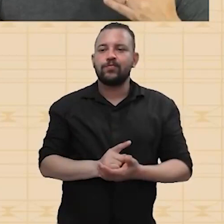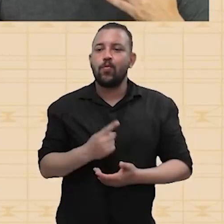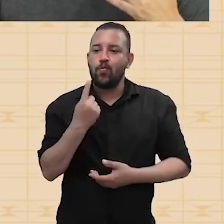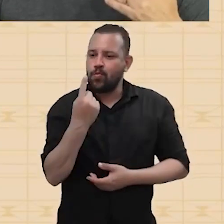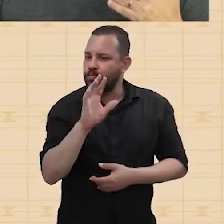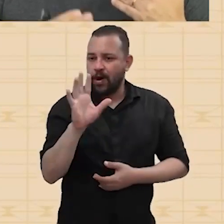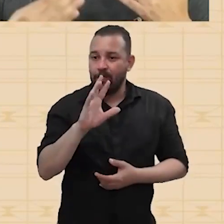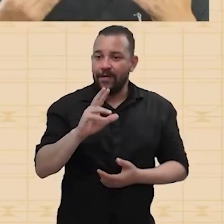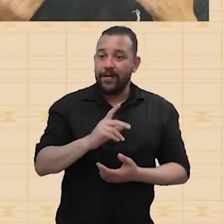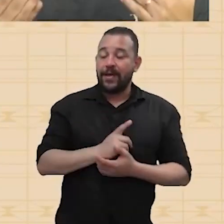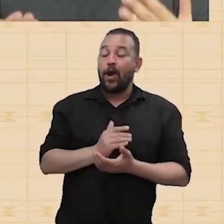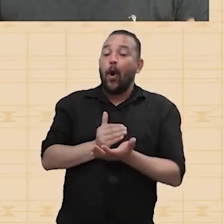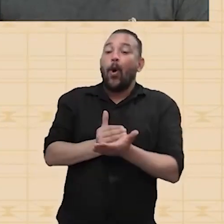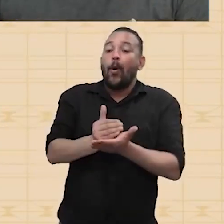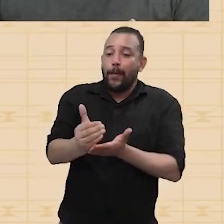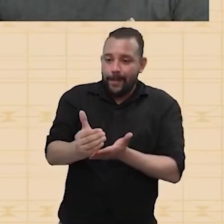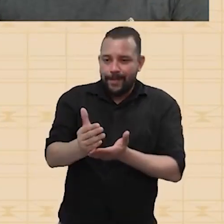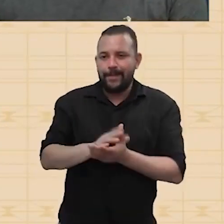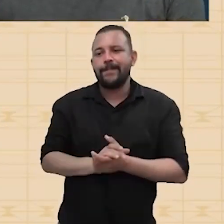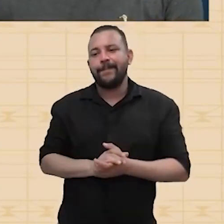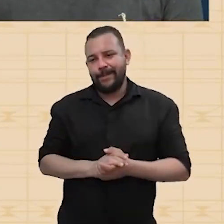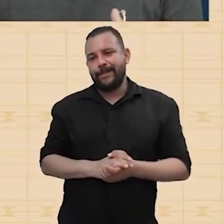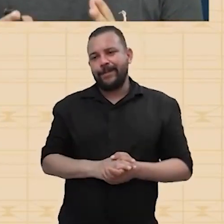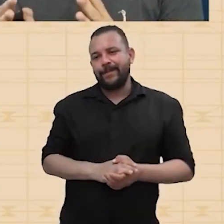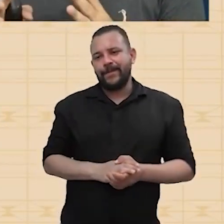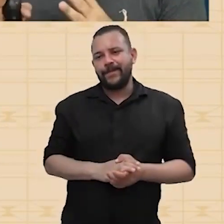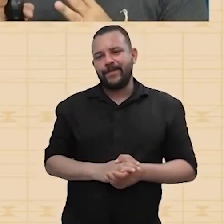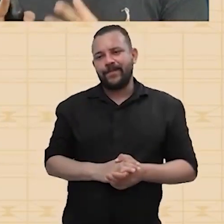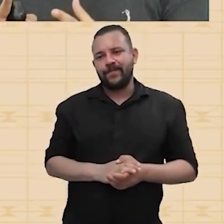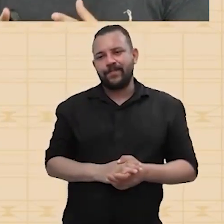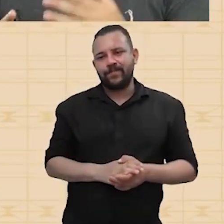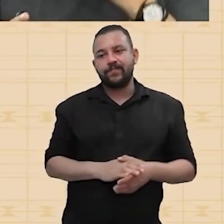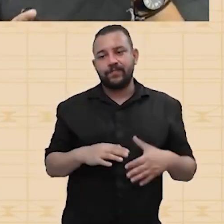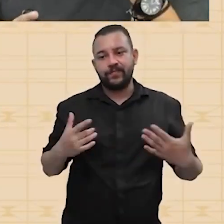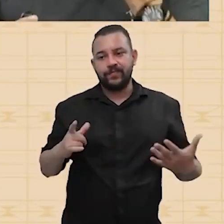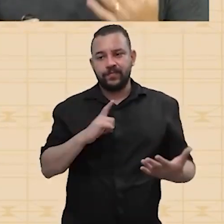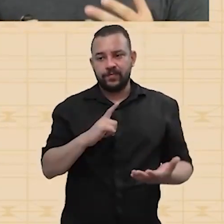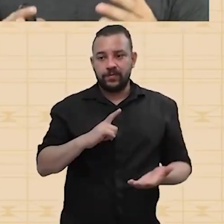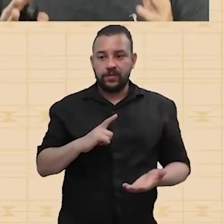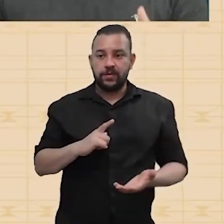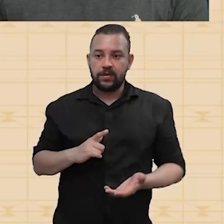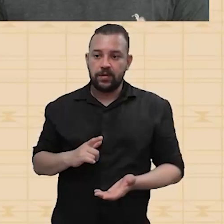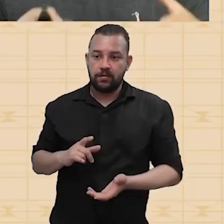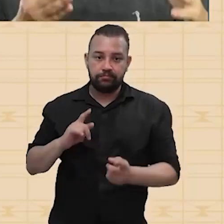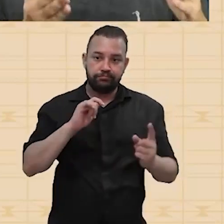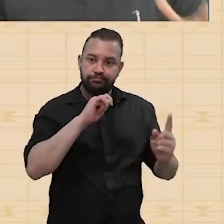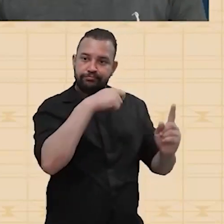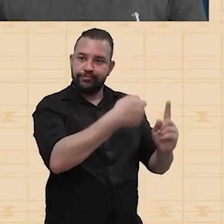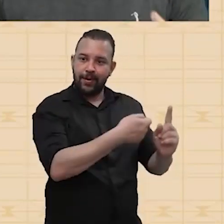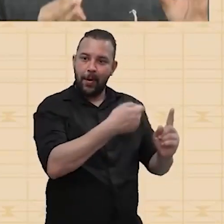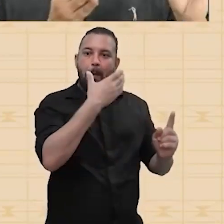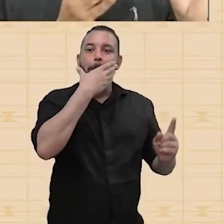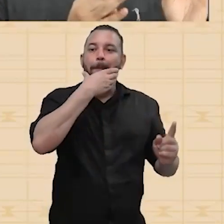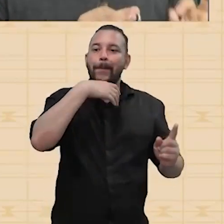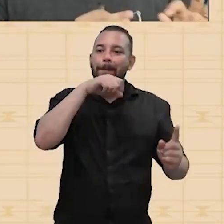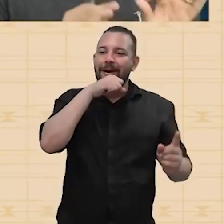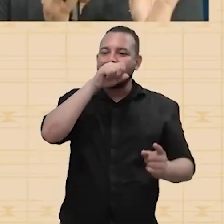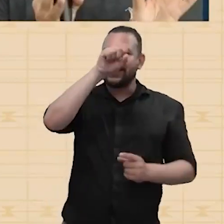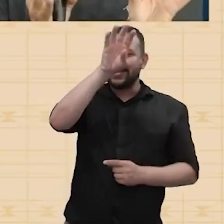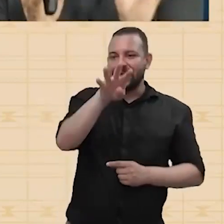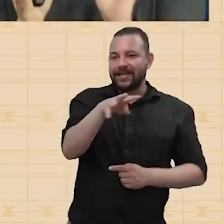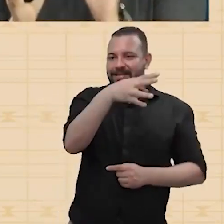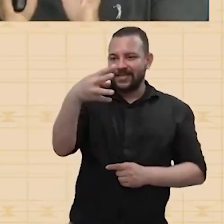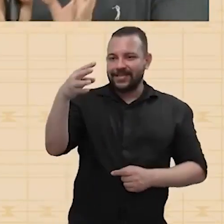um dos pioneiros, podemos assim dizer. E recebeu o título de pai da tabela